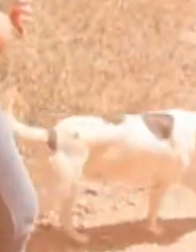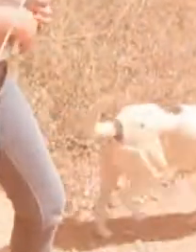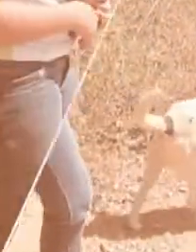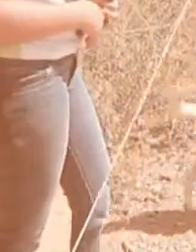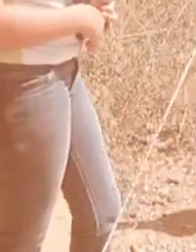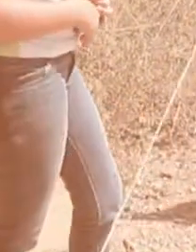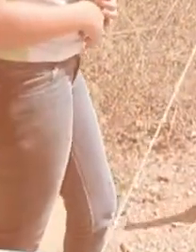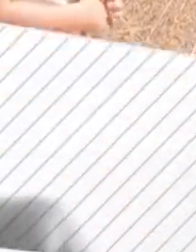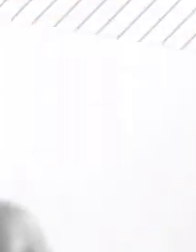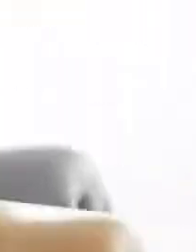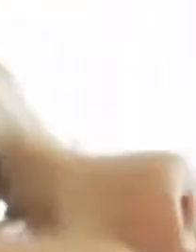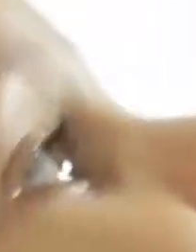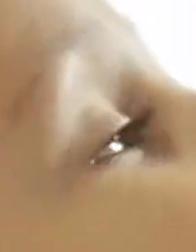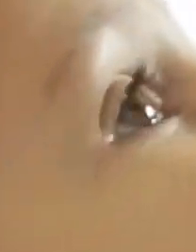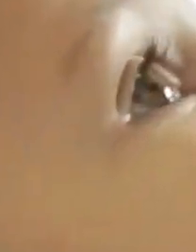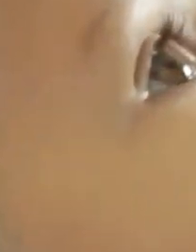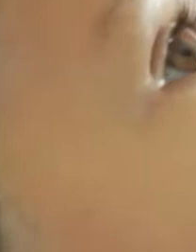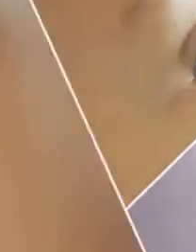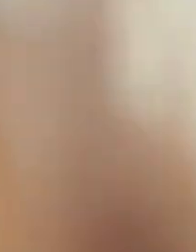Música